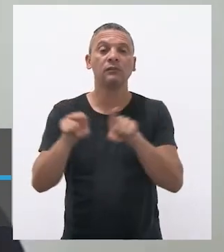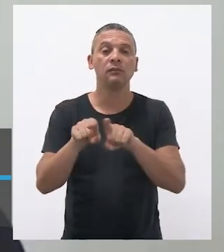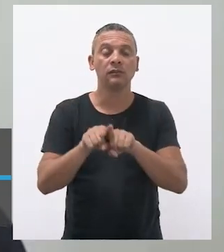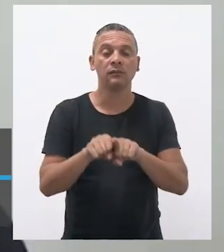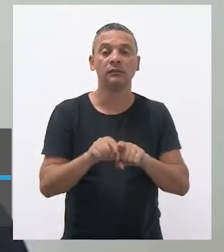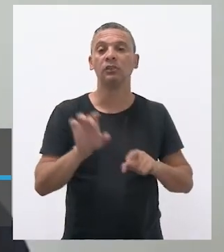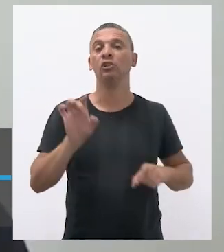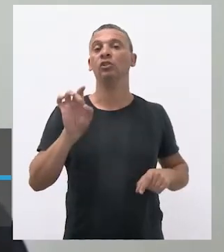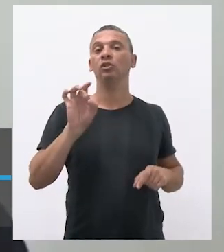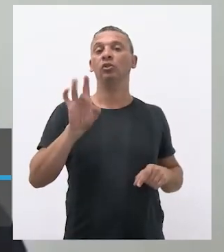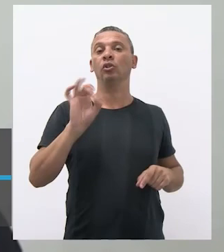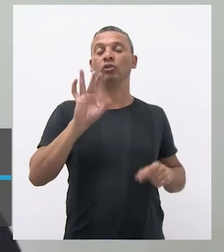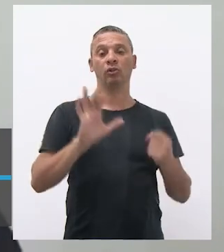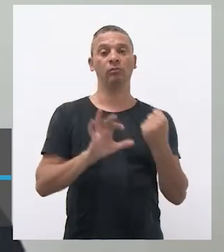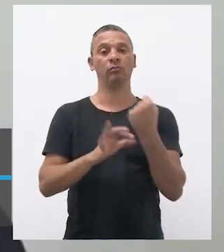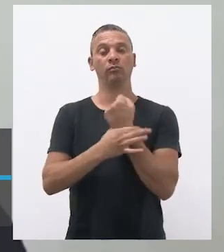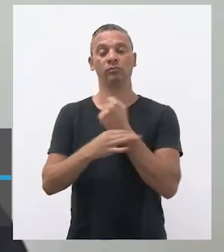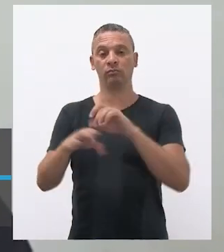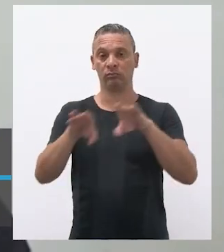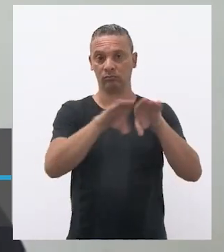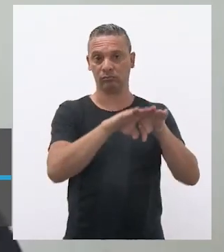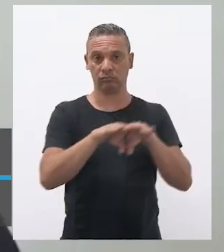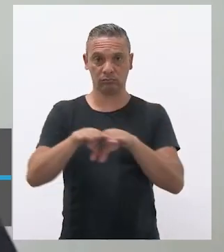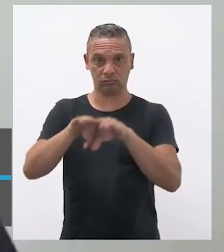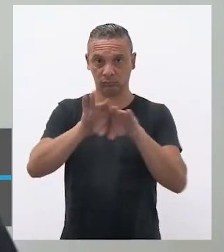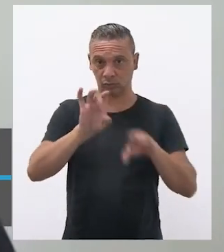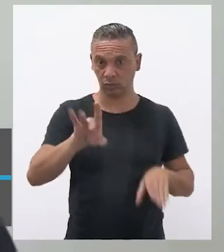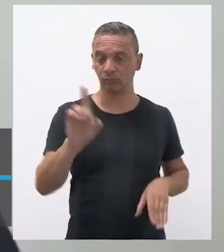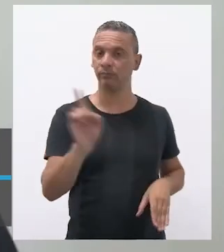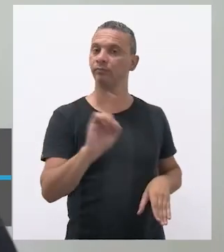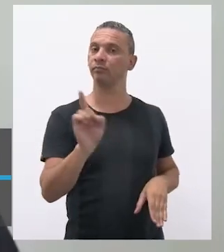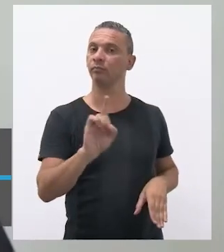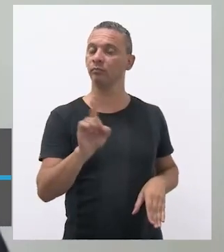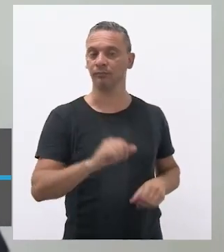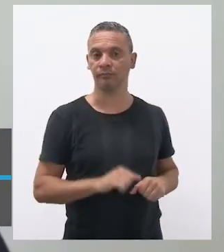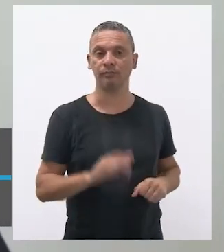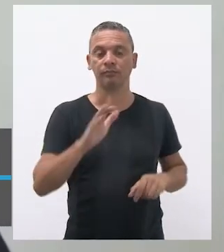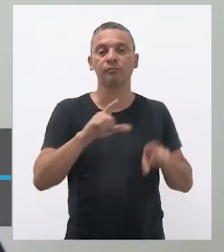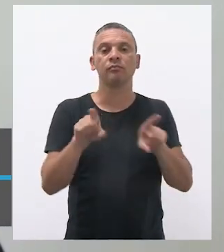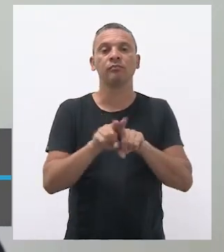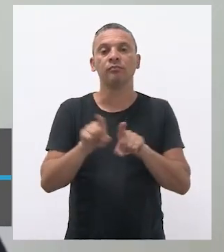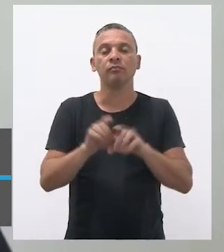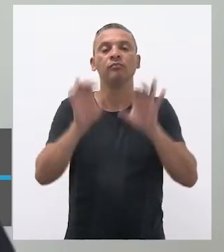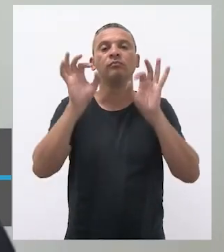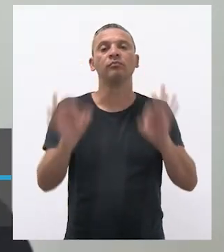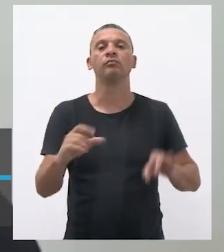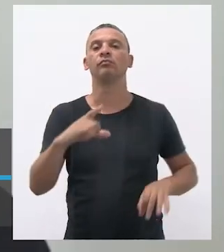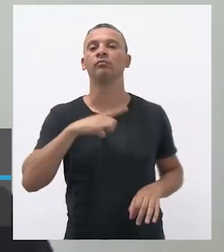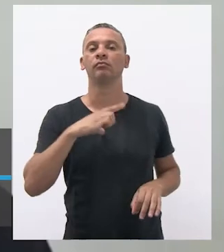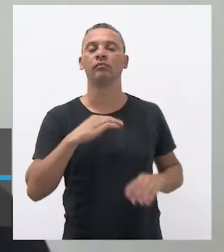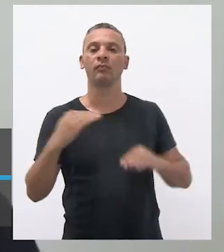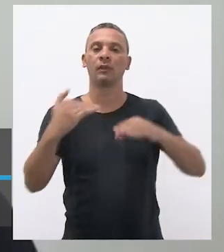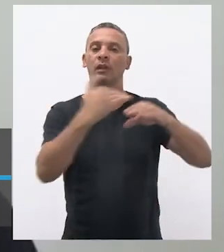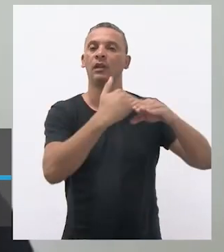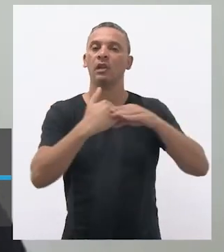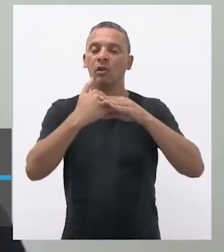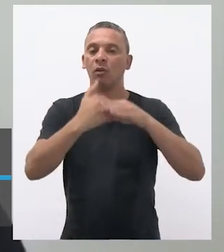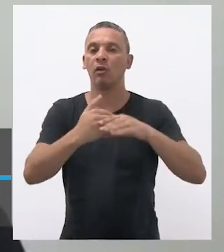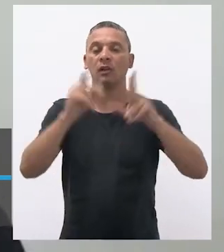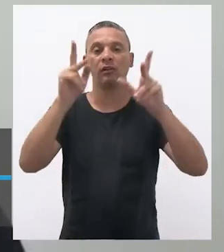da mulher, ou de vulnerabilidade da mulher, dentro desse contexto, né, em que as mulheres, por uma situação de desigualdade de